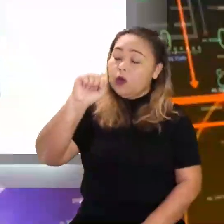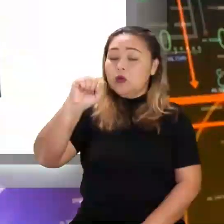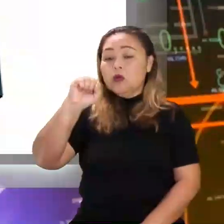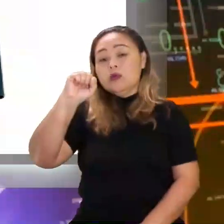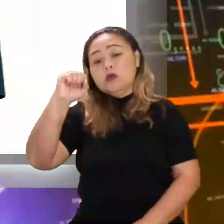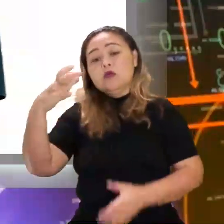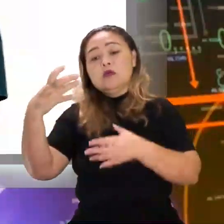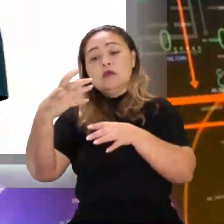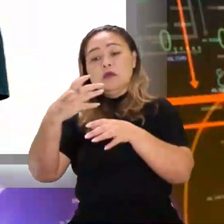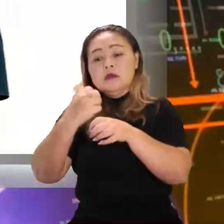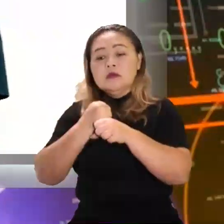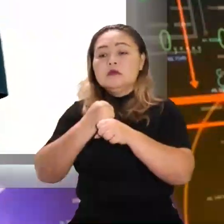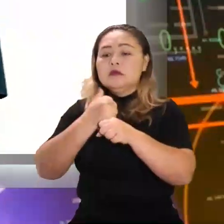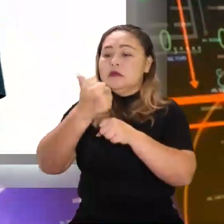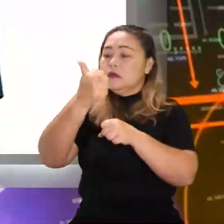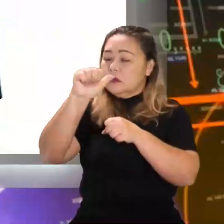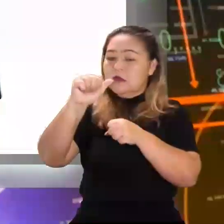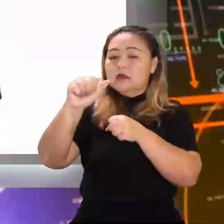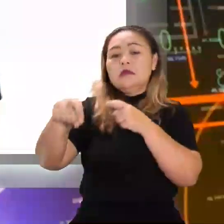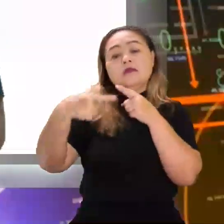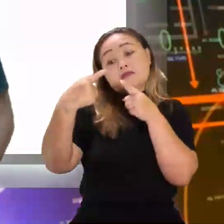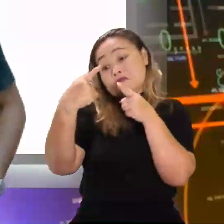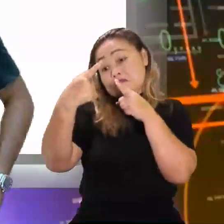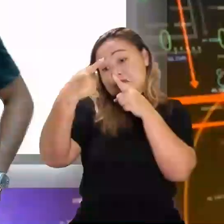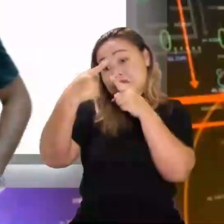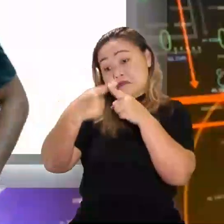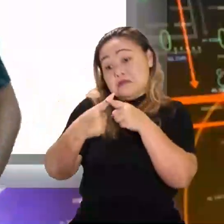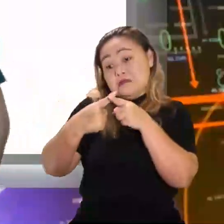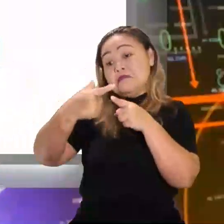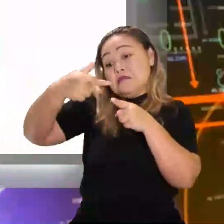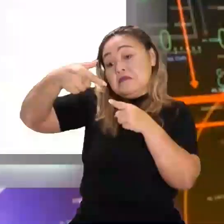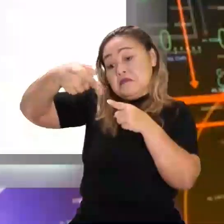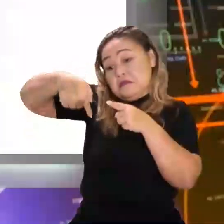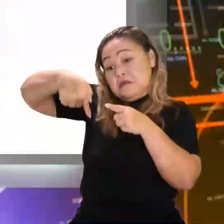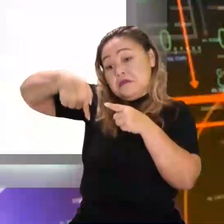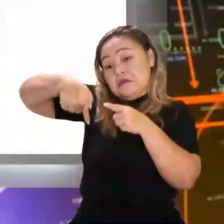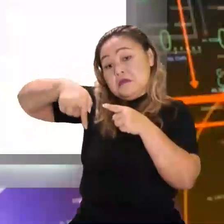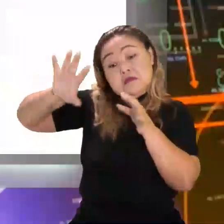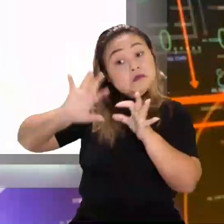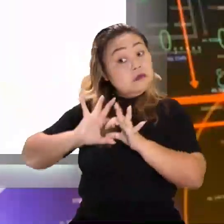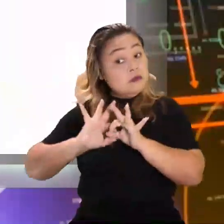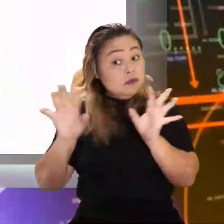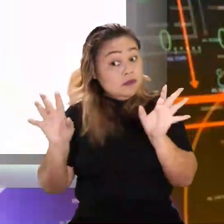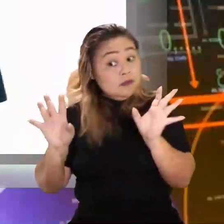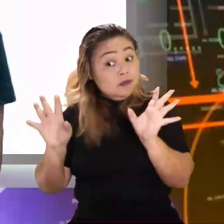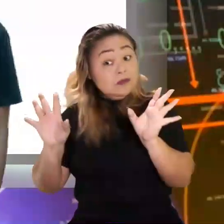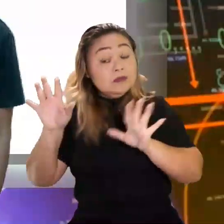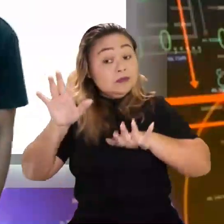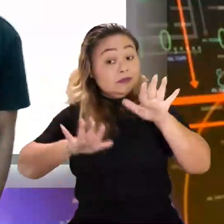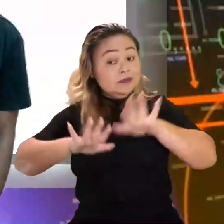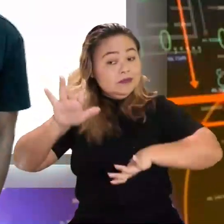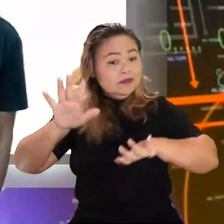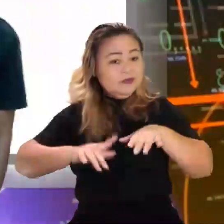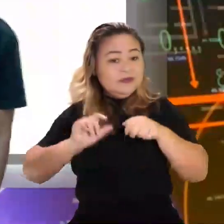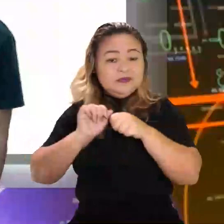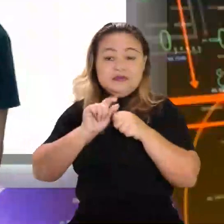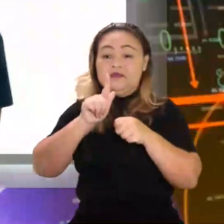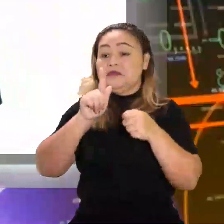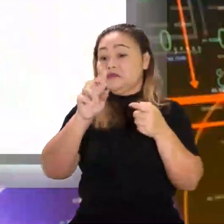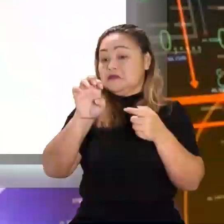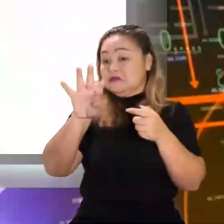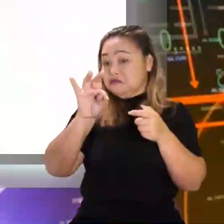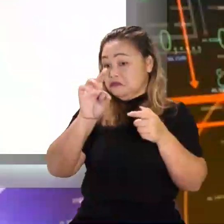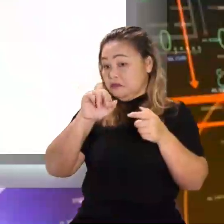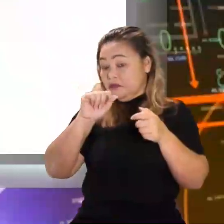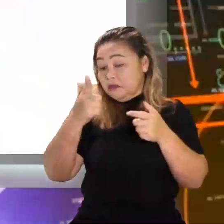igual ao A1 vezes a razão... Pode ser também, pode ser, fica à vontade. Aí tem gente que prefere usar o termo geral, tem